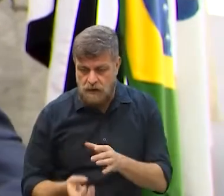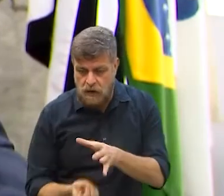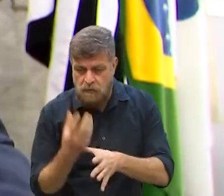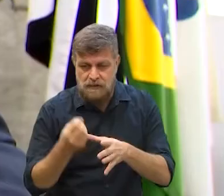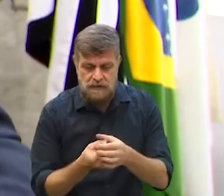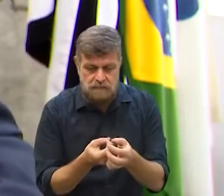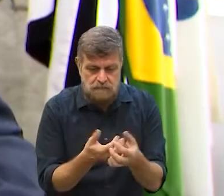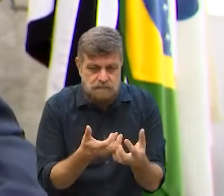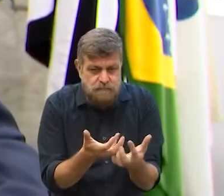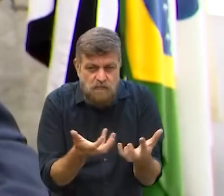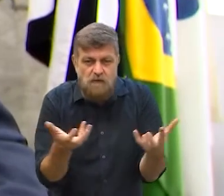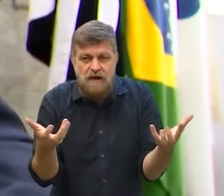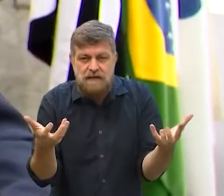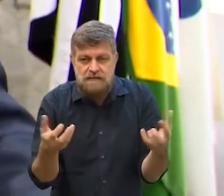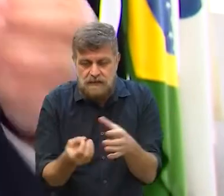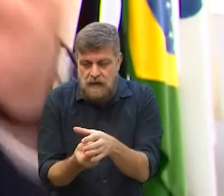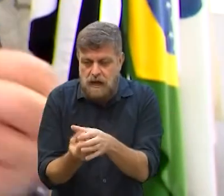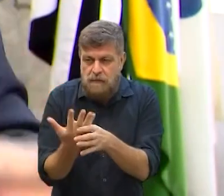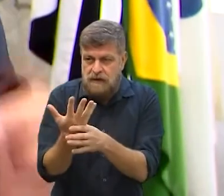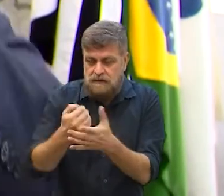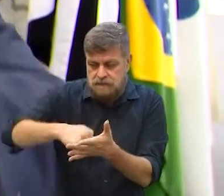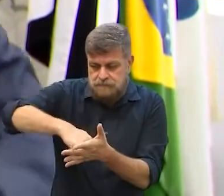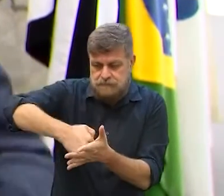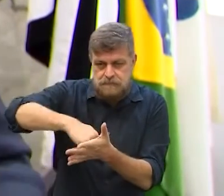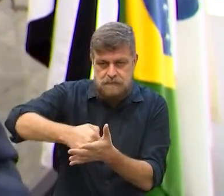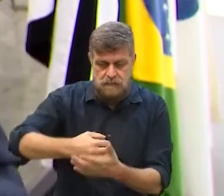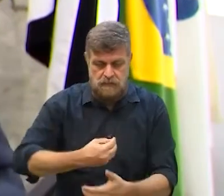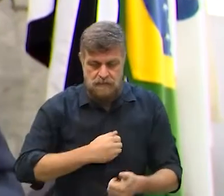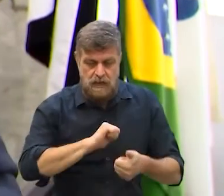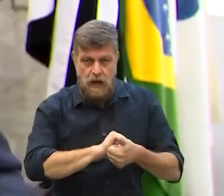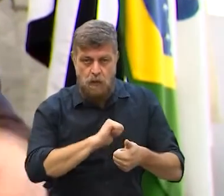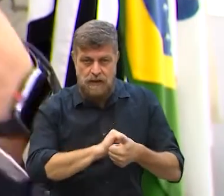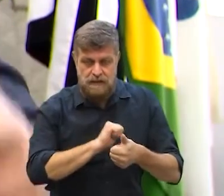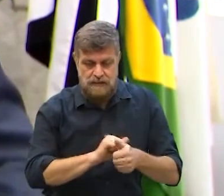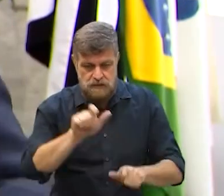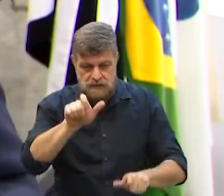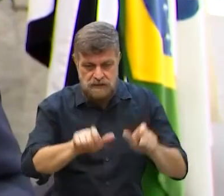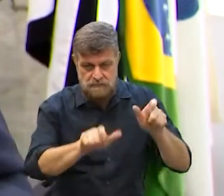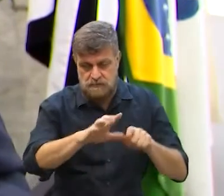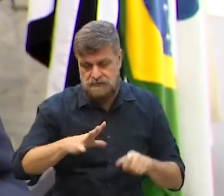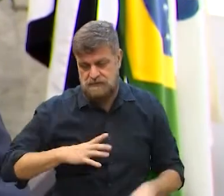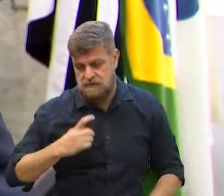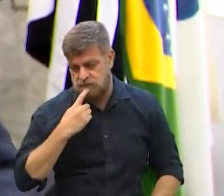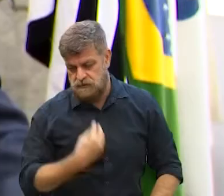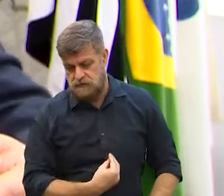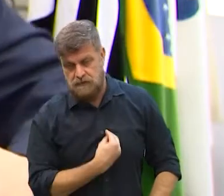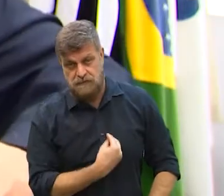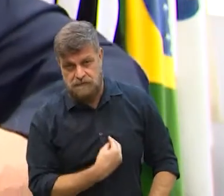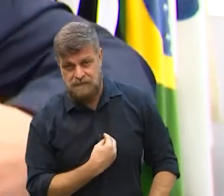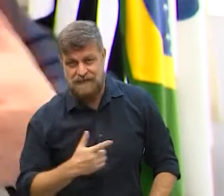pudéssemos produzir hortaliças, produzir plantas que trouxessem maior qualidade de vida aos cidadãos de Campinas.